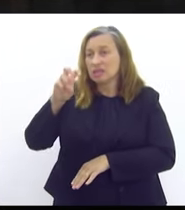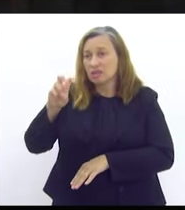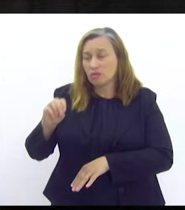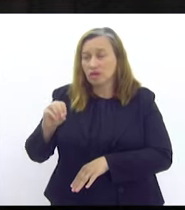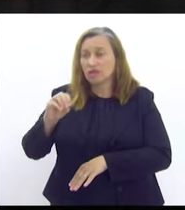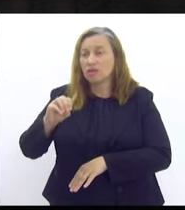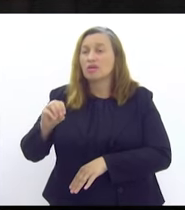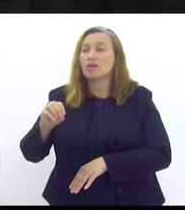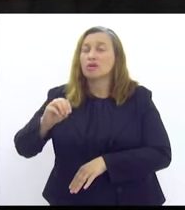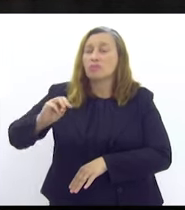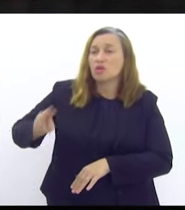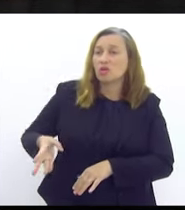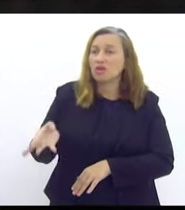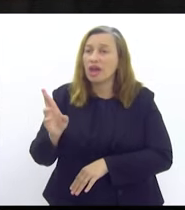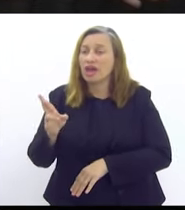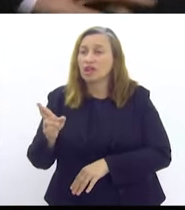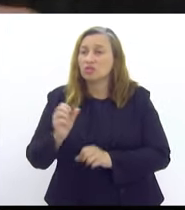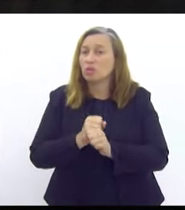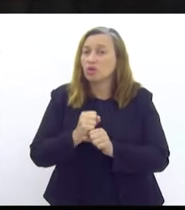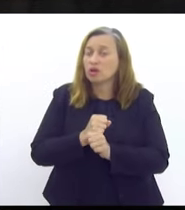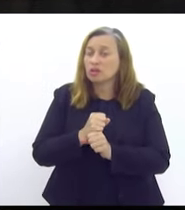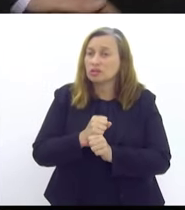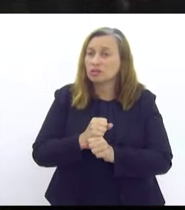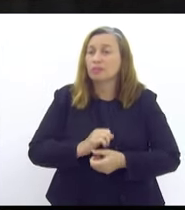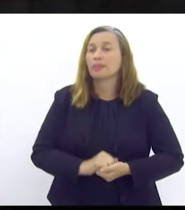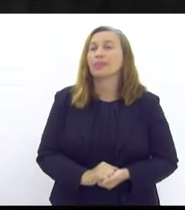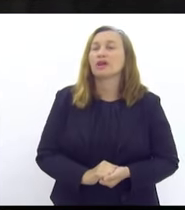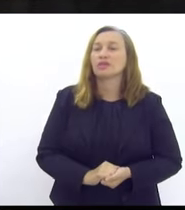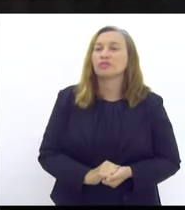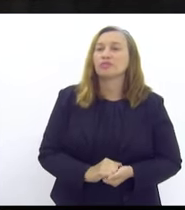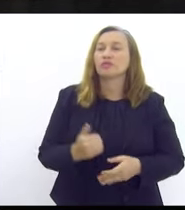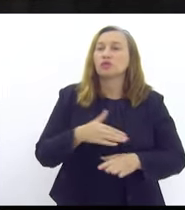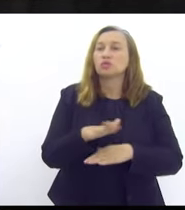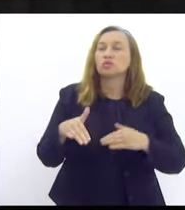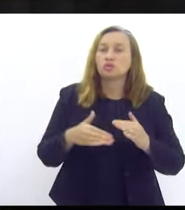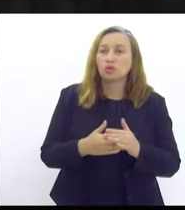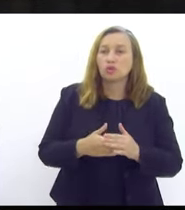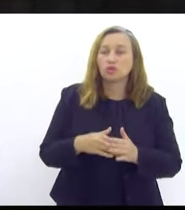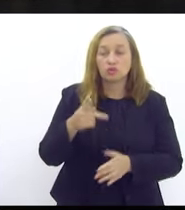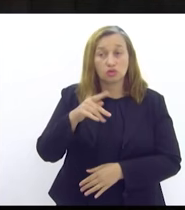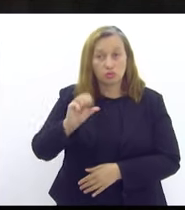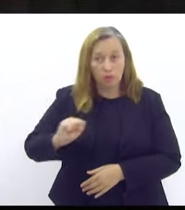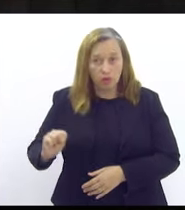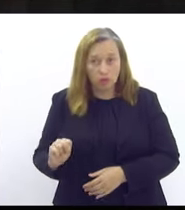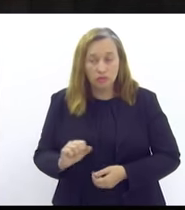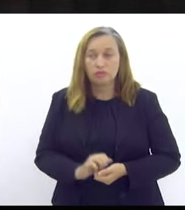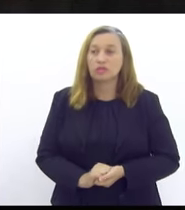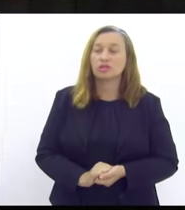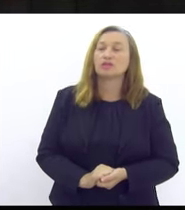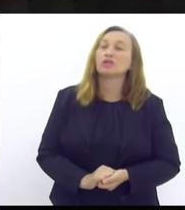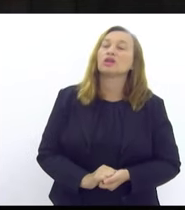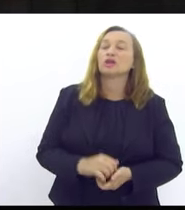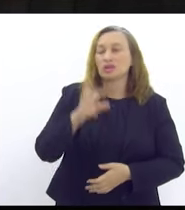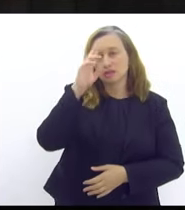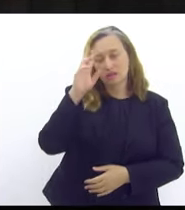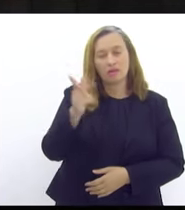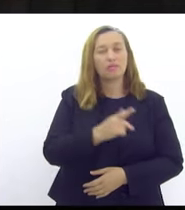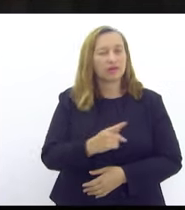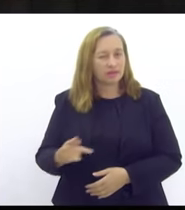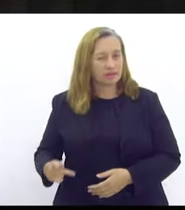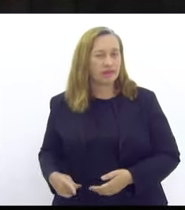de reais por ano, considerando todos os poços. Senhora